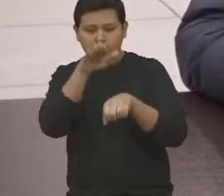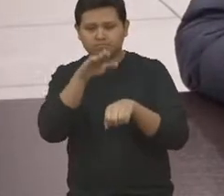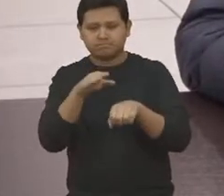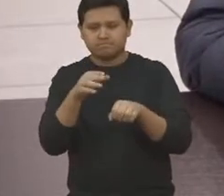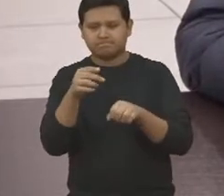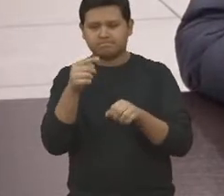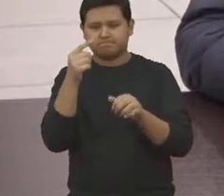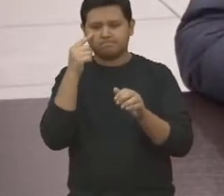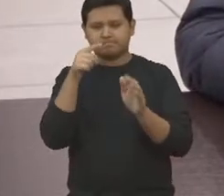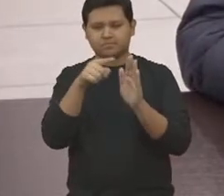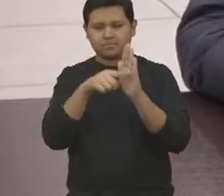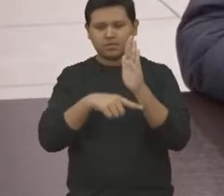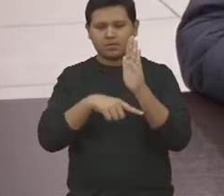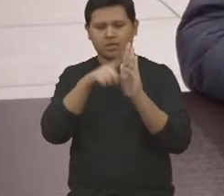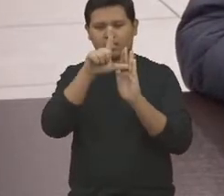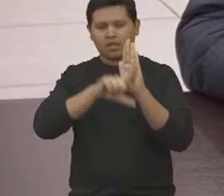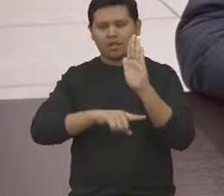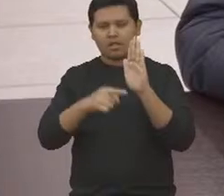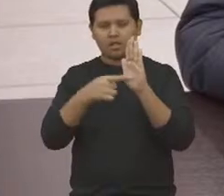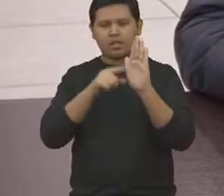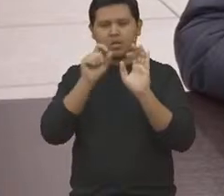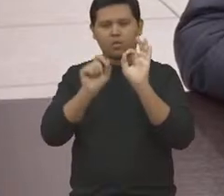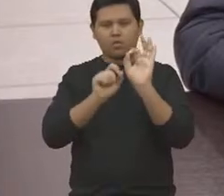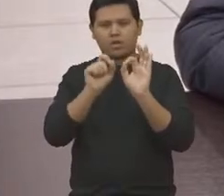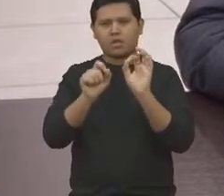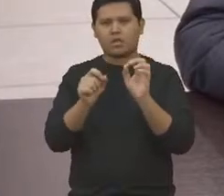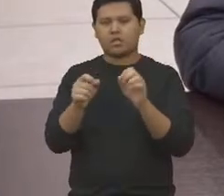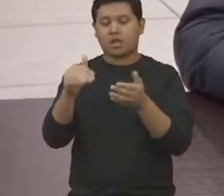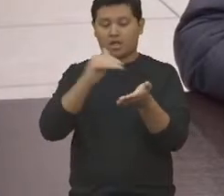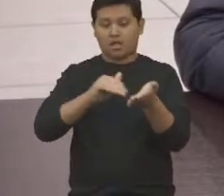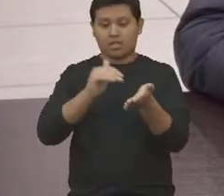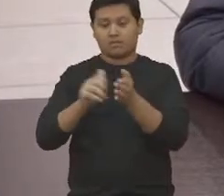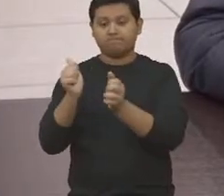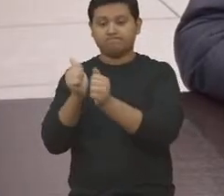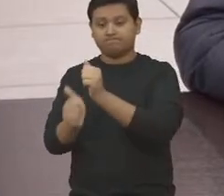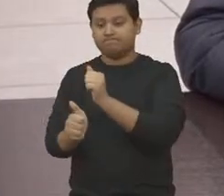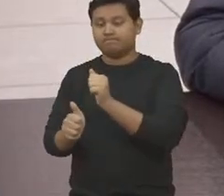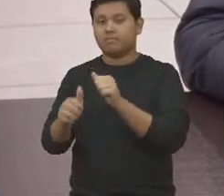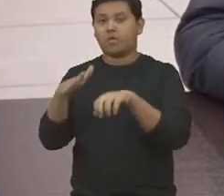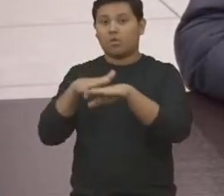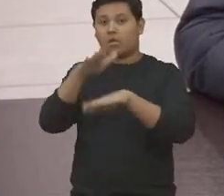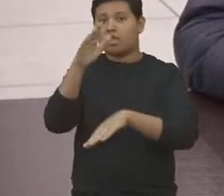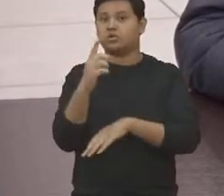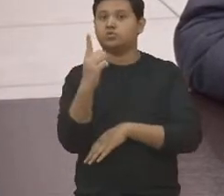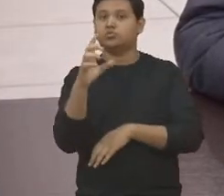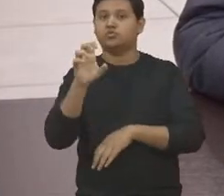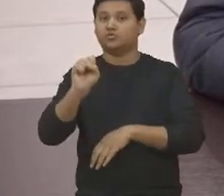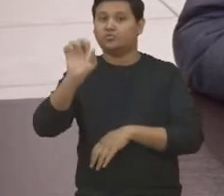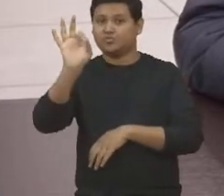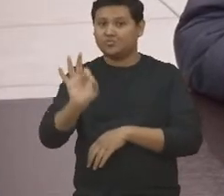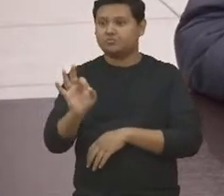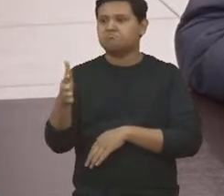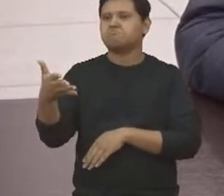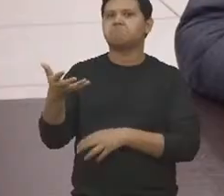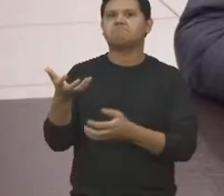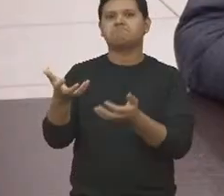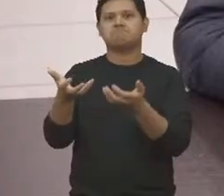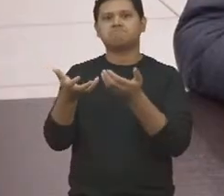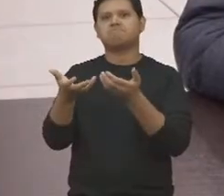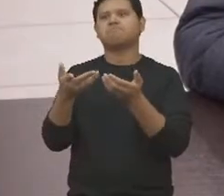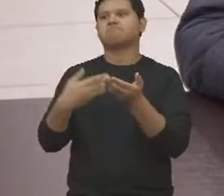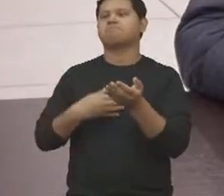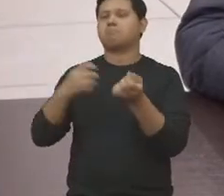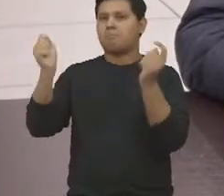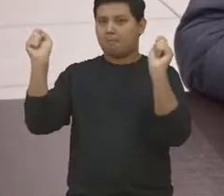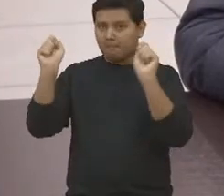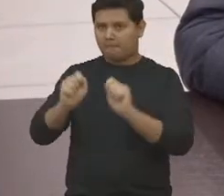significativo na Lei de Diretrizes Orçamentárias na Secretaria de Esportes, um salto de 18%. E eu espero que isso se consolide quando a